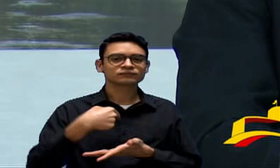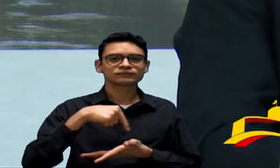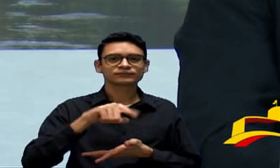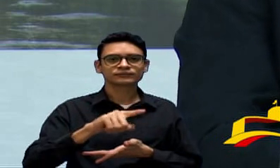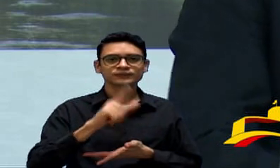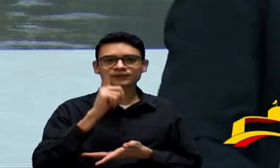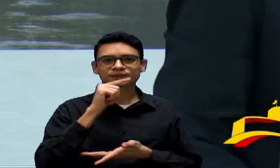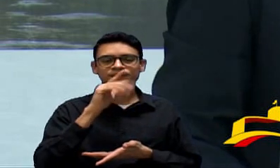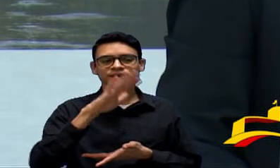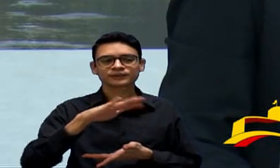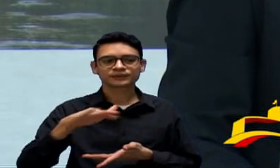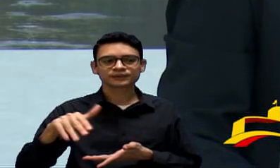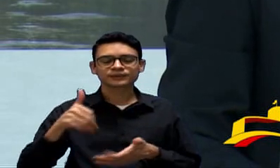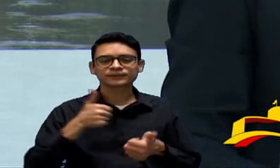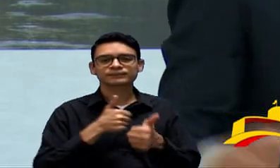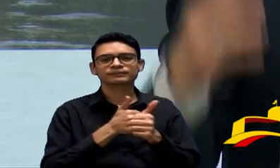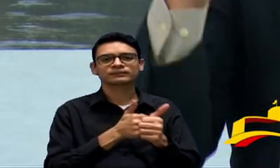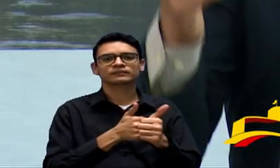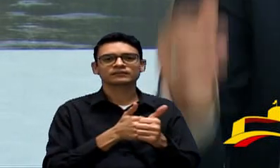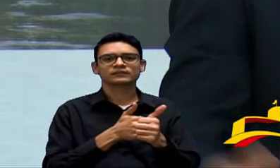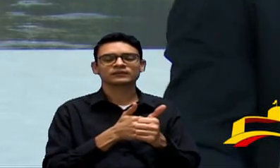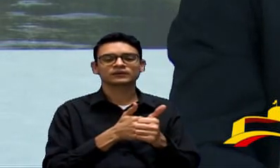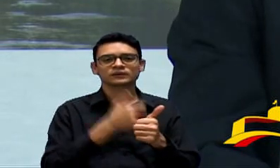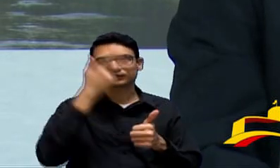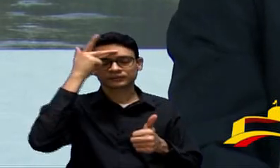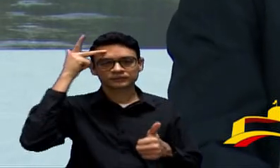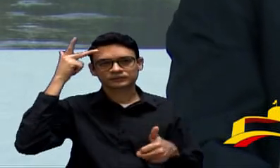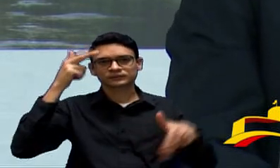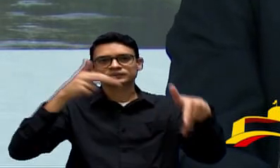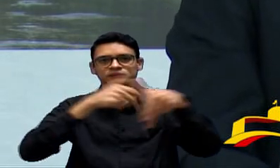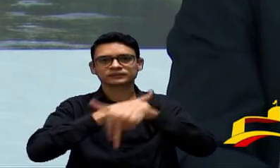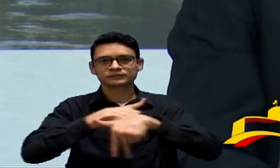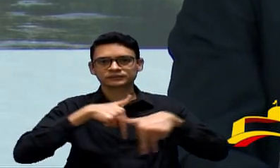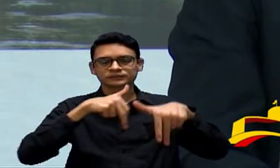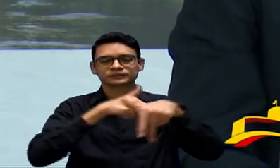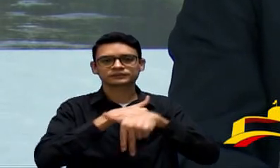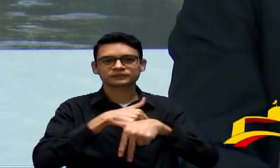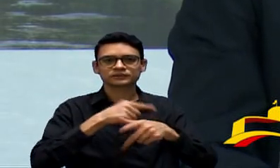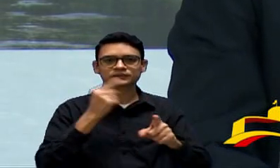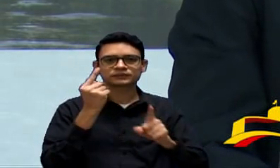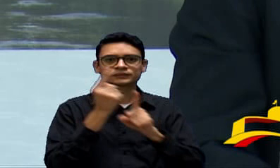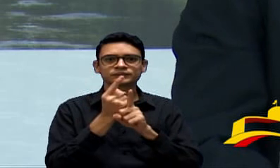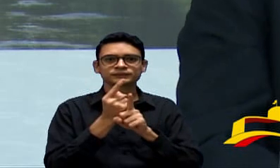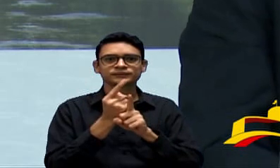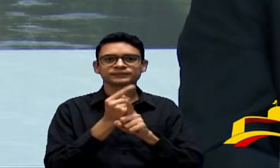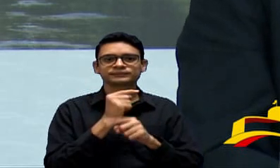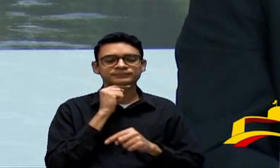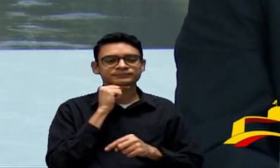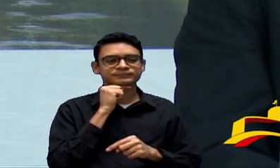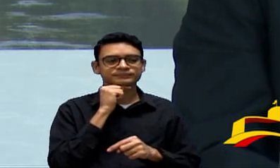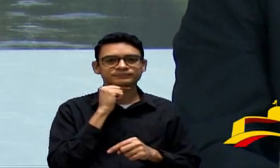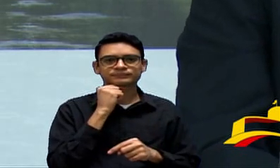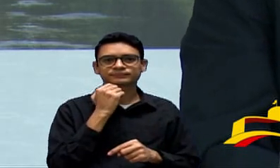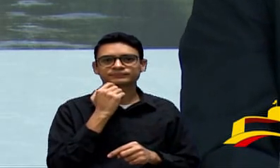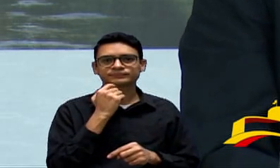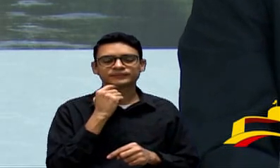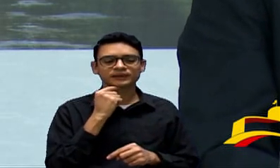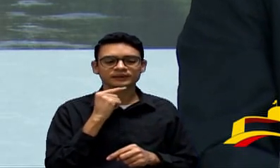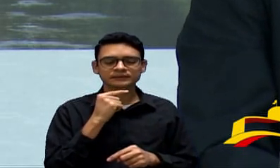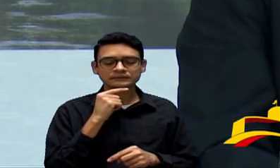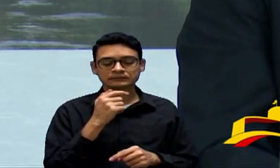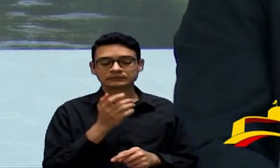que tem um córrego que passa próximo. O pessoal vai fazer a caminhada e encontra coisa que não gostaria ali, que é uma vergonha,